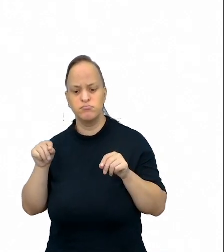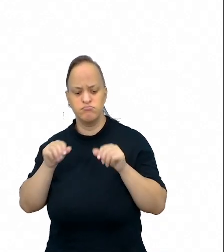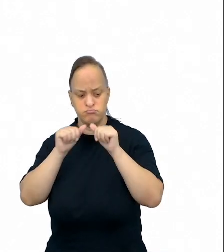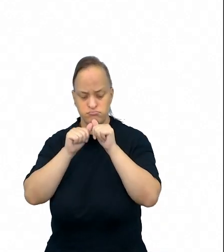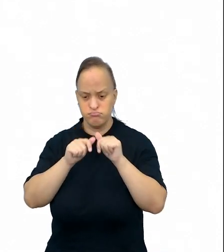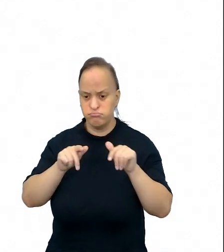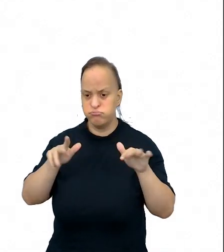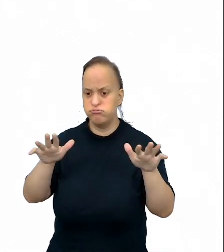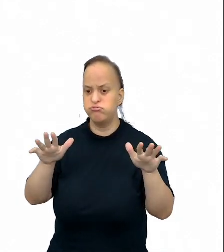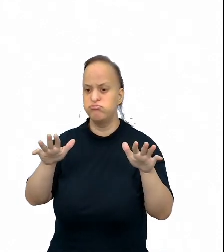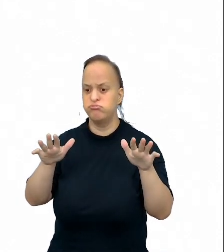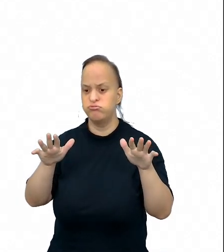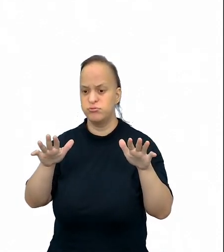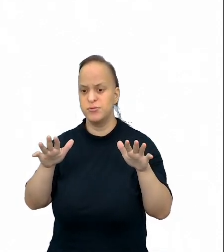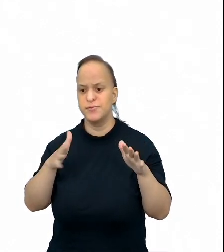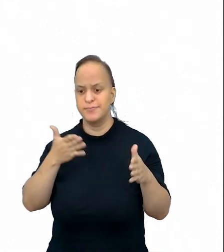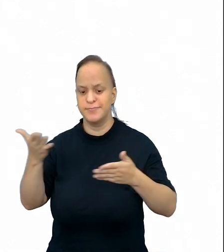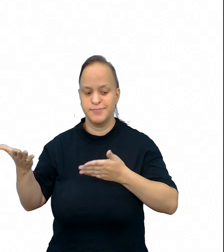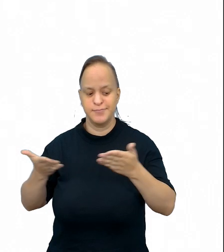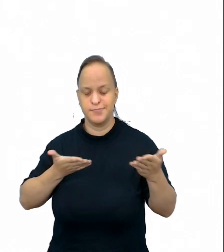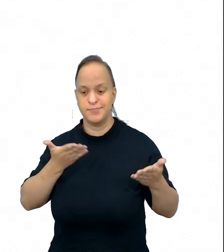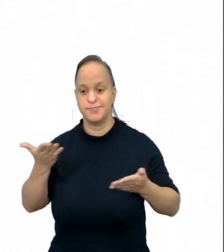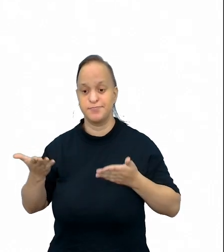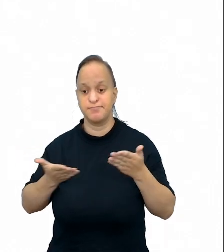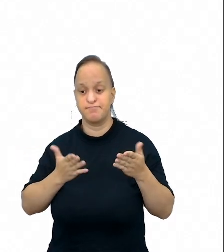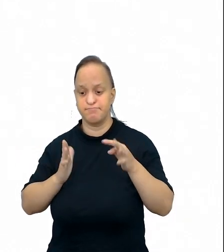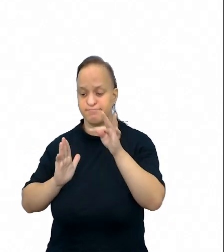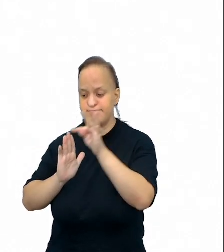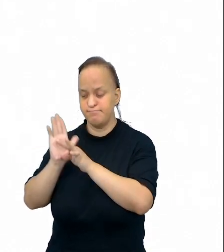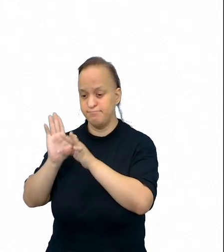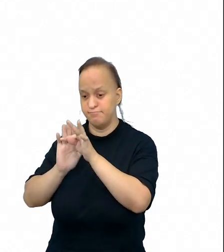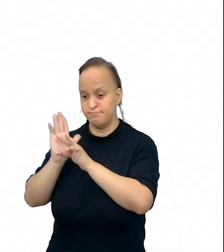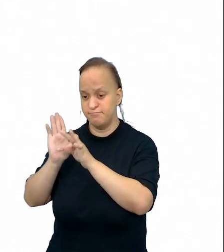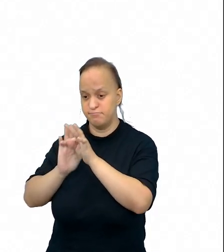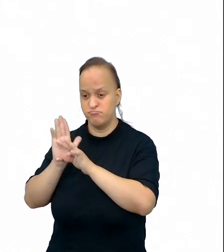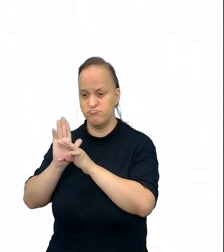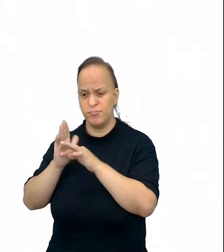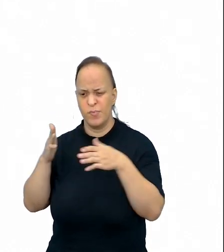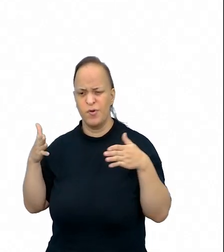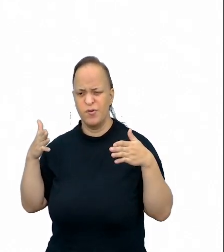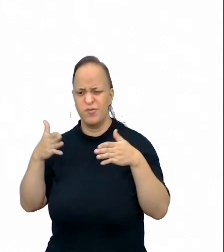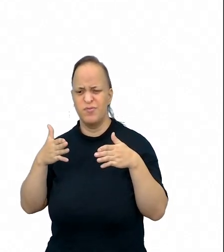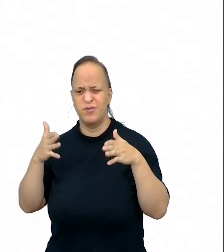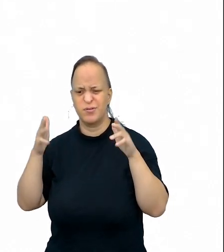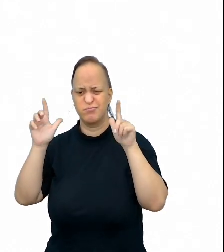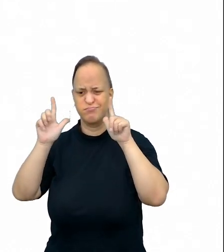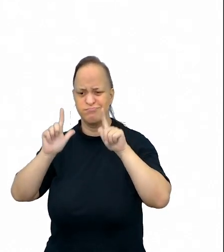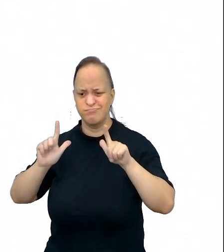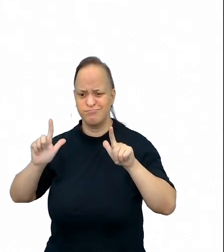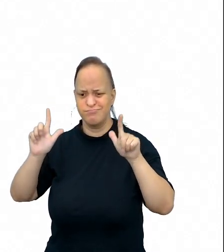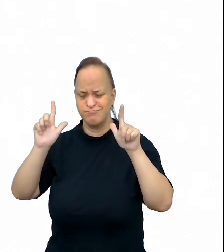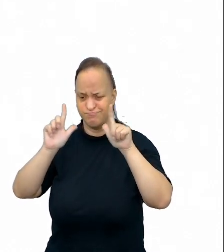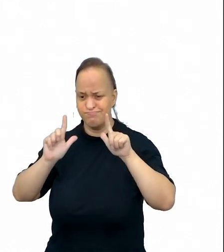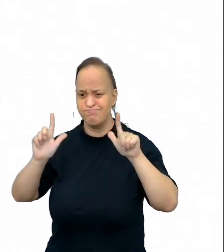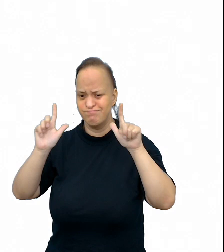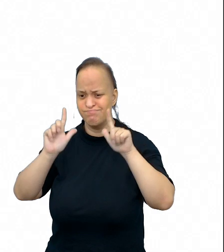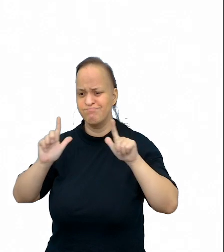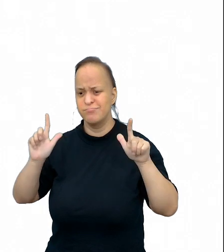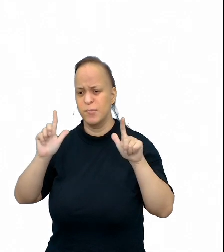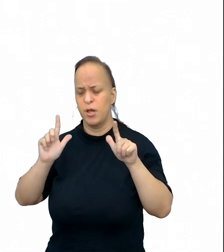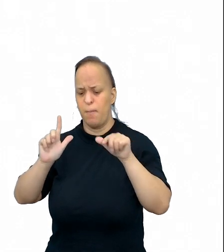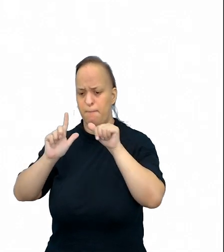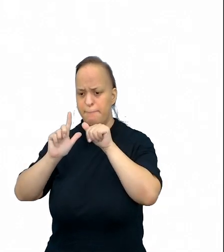circulação, recepção, né, desse texto, que é muito usado no campo jornalístico e midiático. Há também